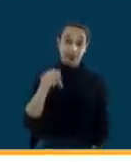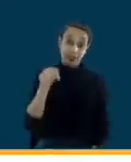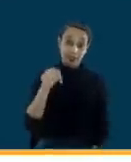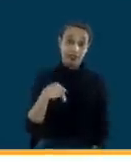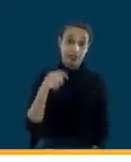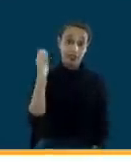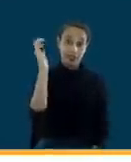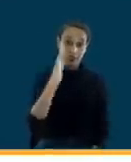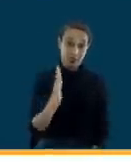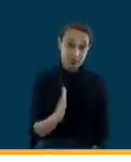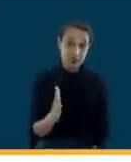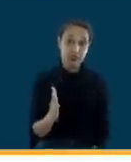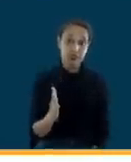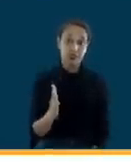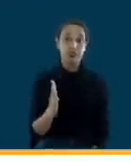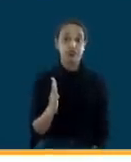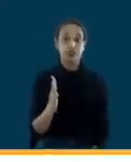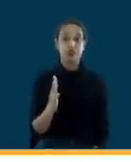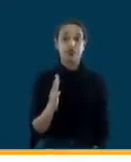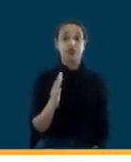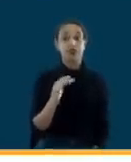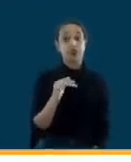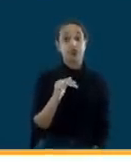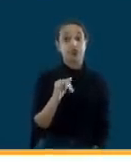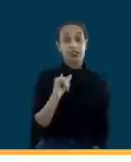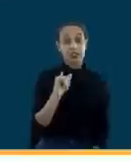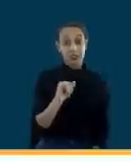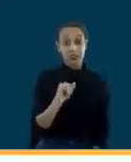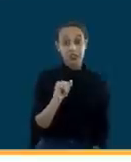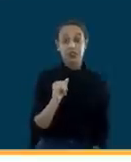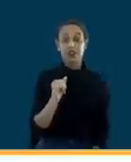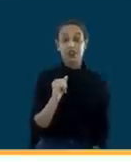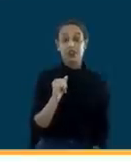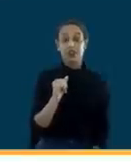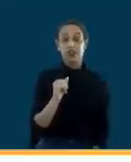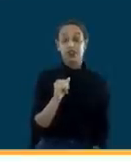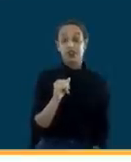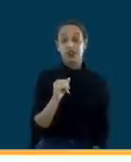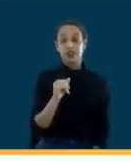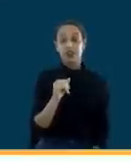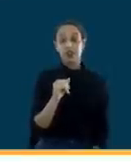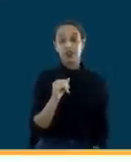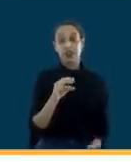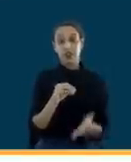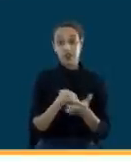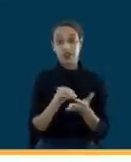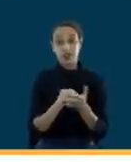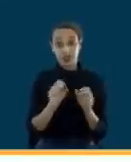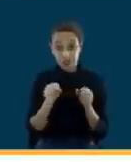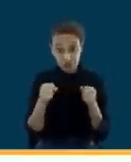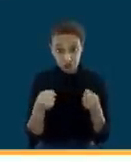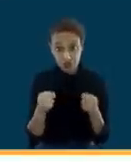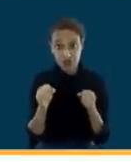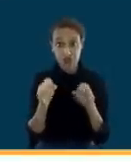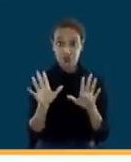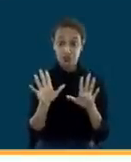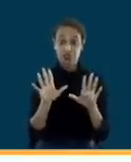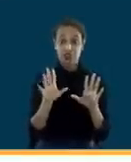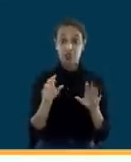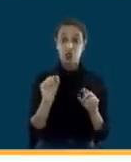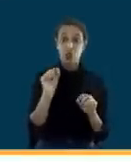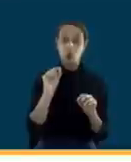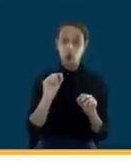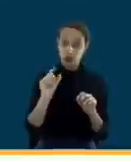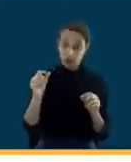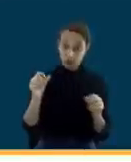se não fosse esse esforço que a própria categoria dos artistas se mobilizassem através